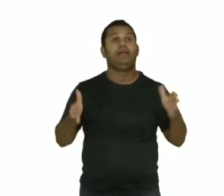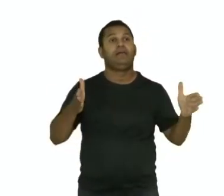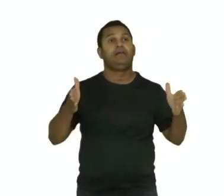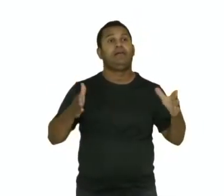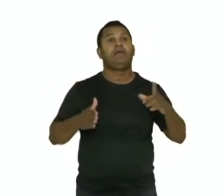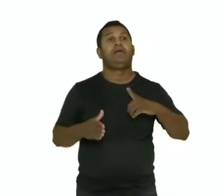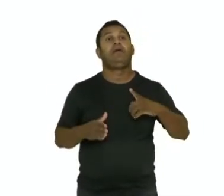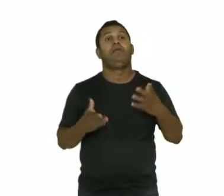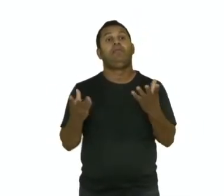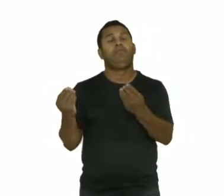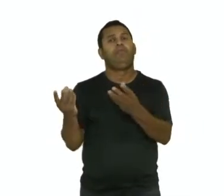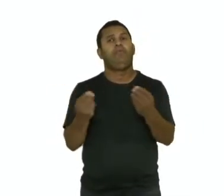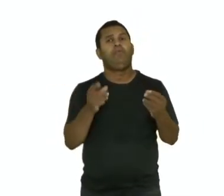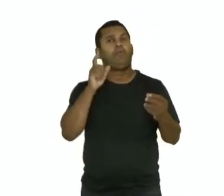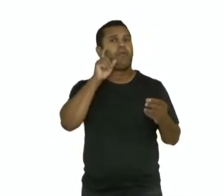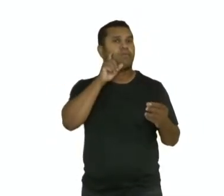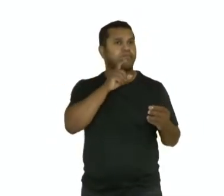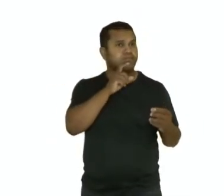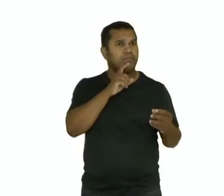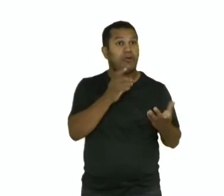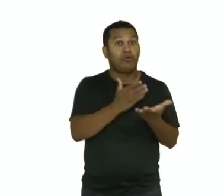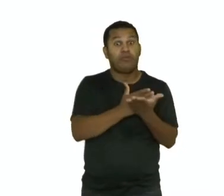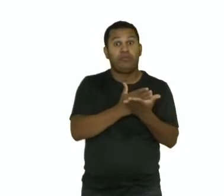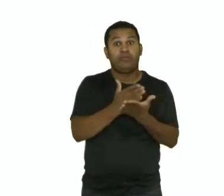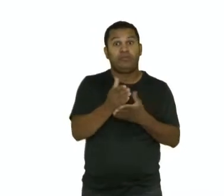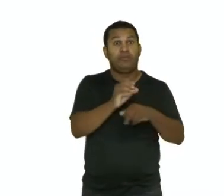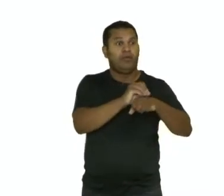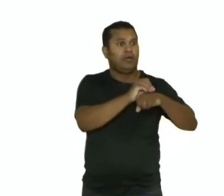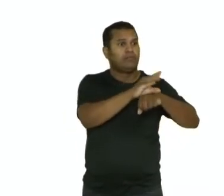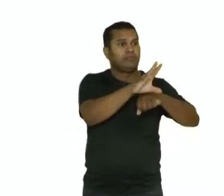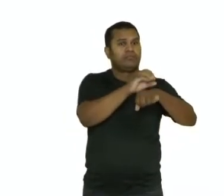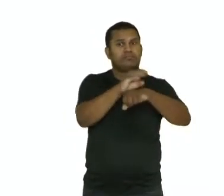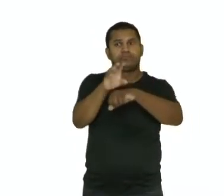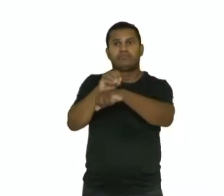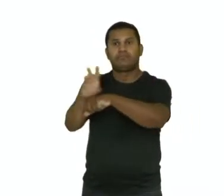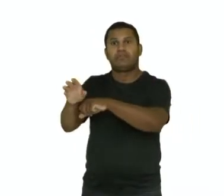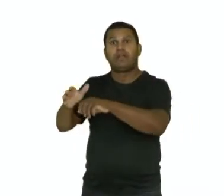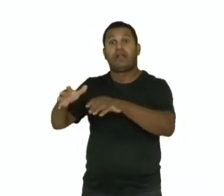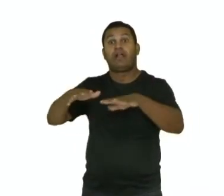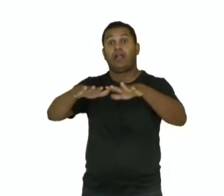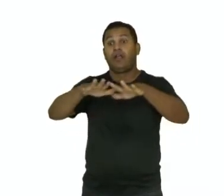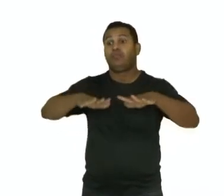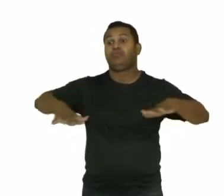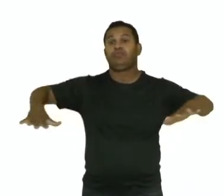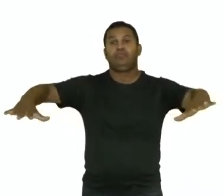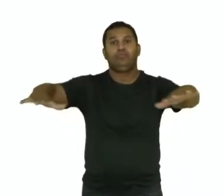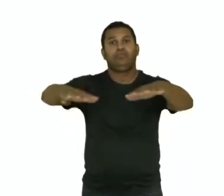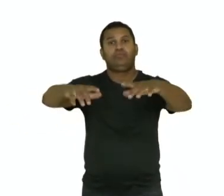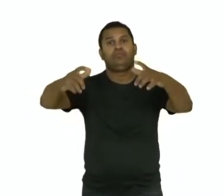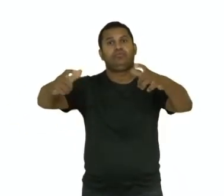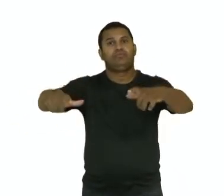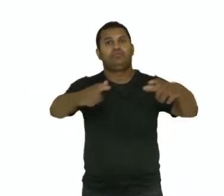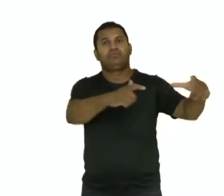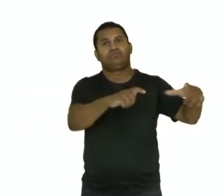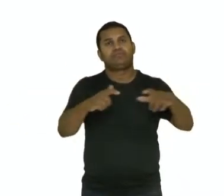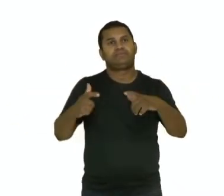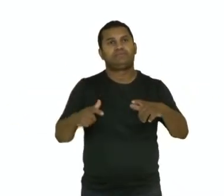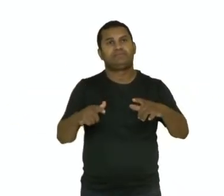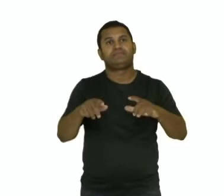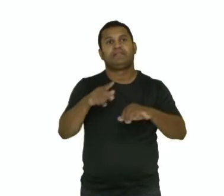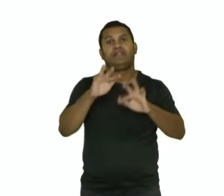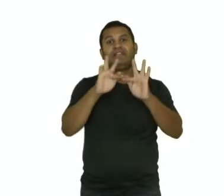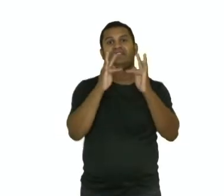comunidade latina por Maquito Puente e Rodrigues. Todavia, seu sucesso foi efêmero, marcando a história da